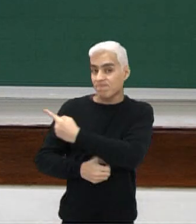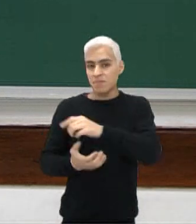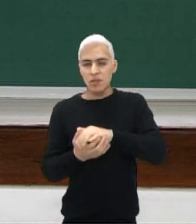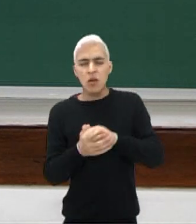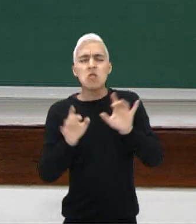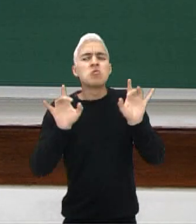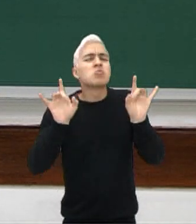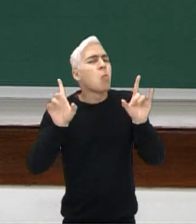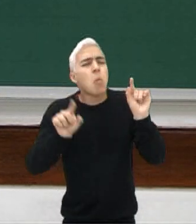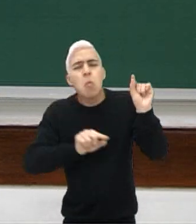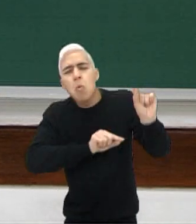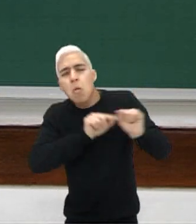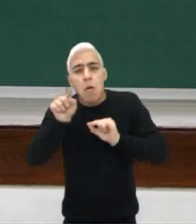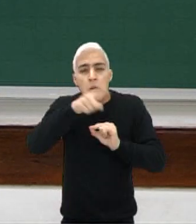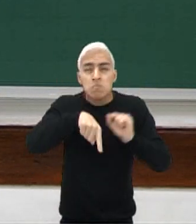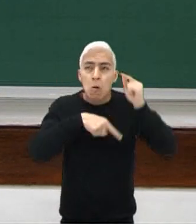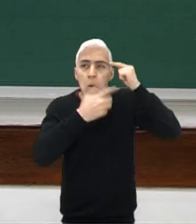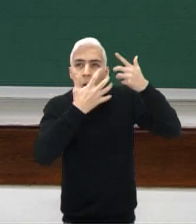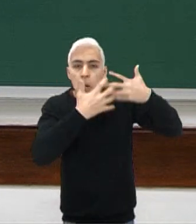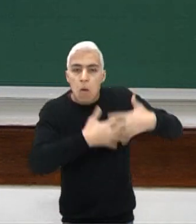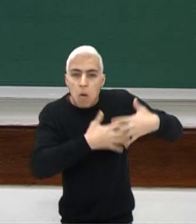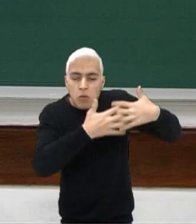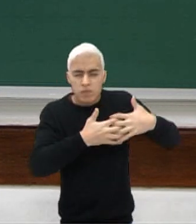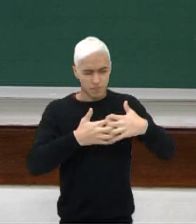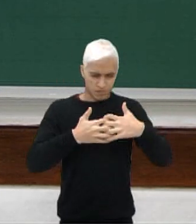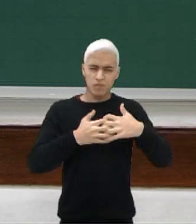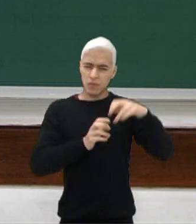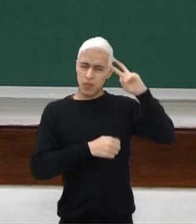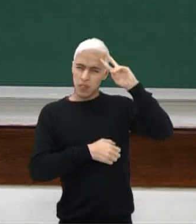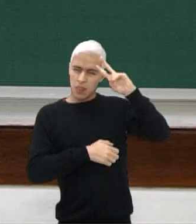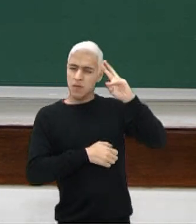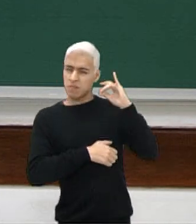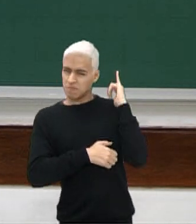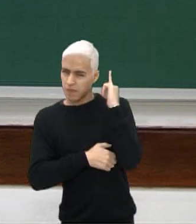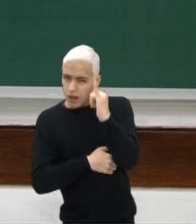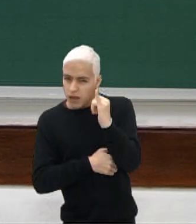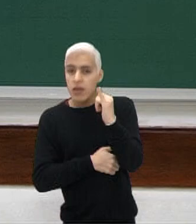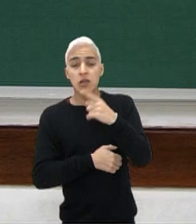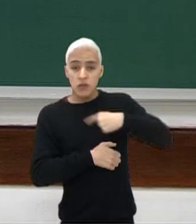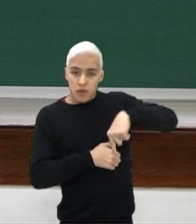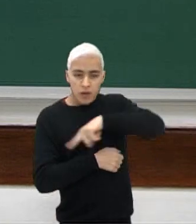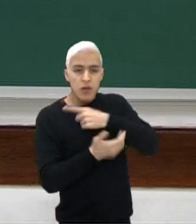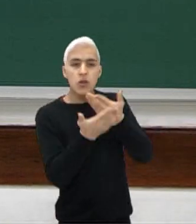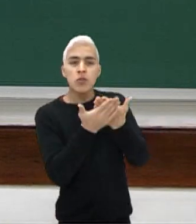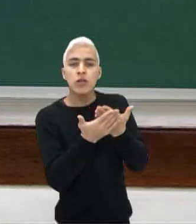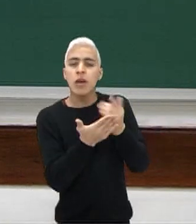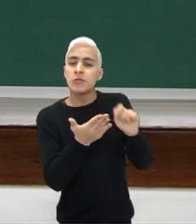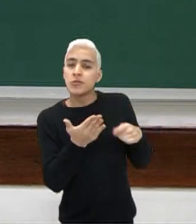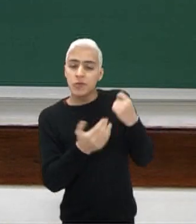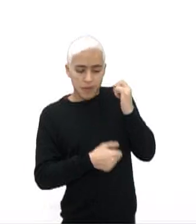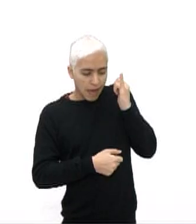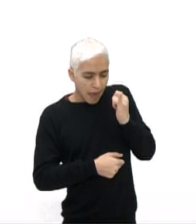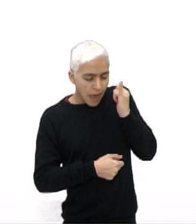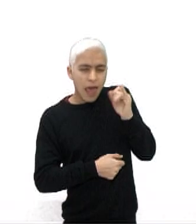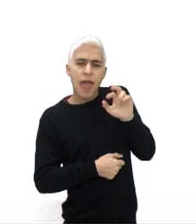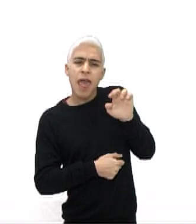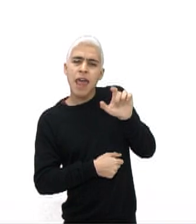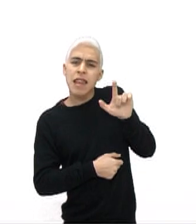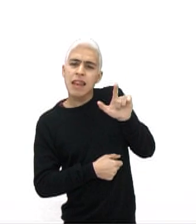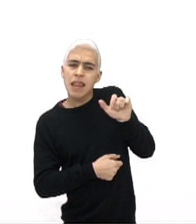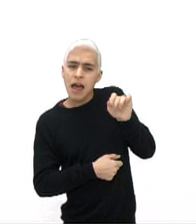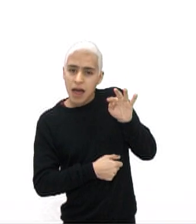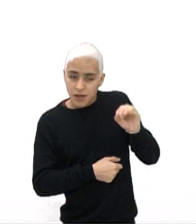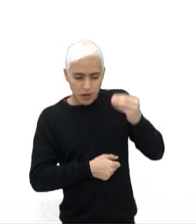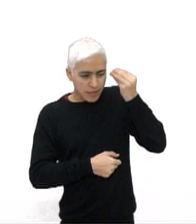gente refletir um pouquinho. Lembra que eu falei para vocês que nós vamos ver sobre a questão do relato de experiência? Olha lá. Você